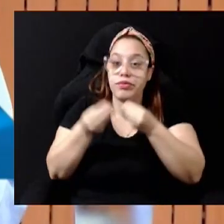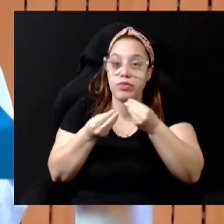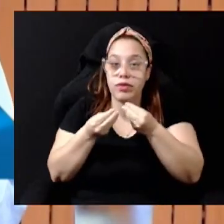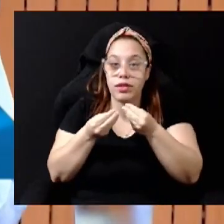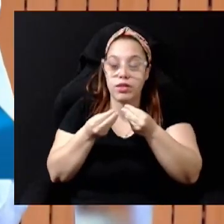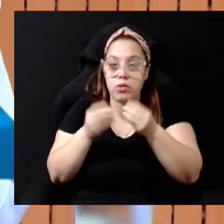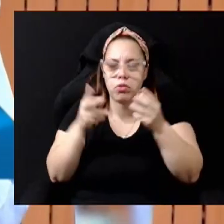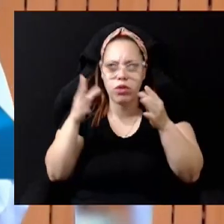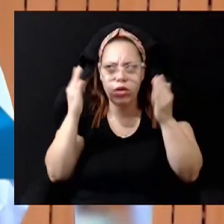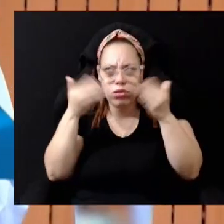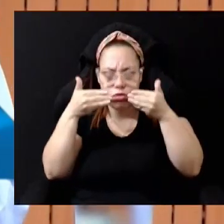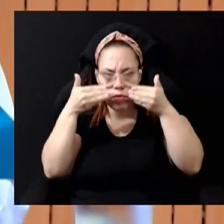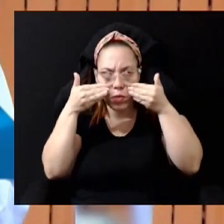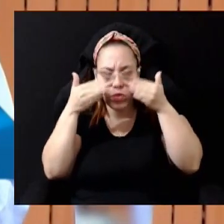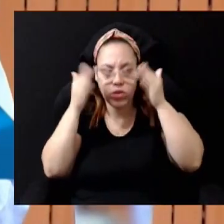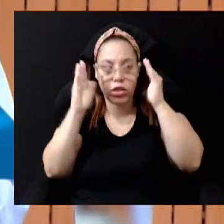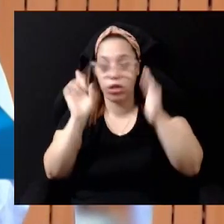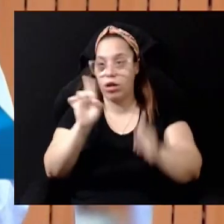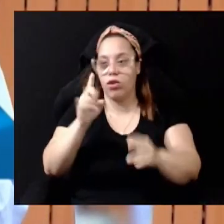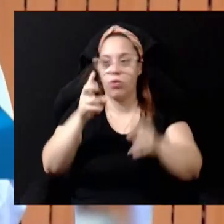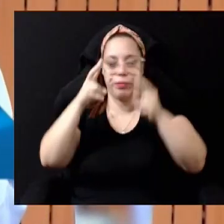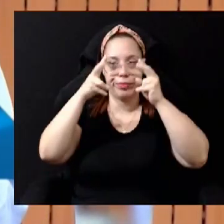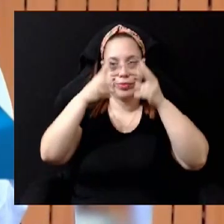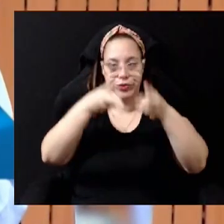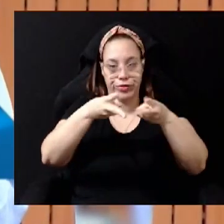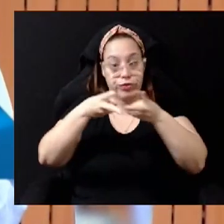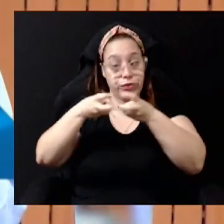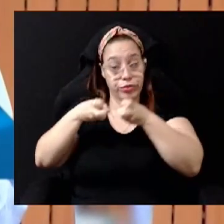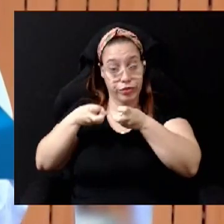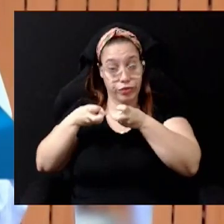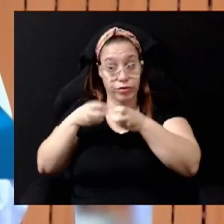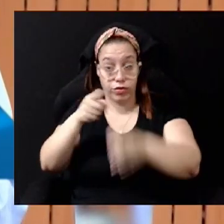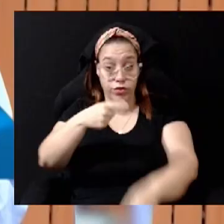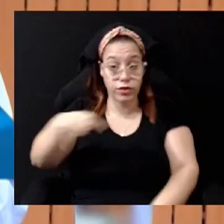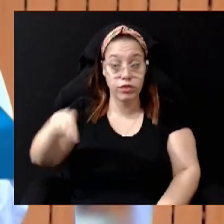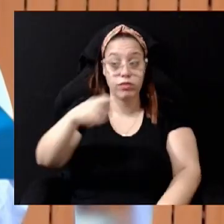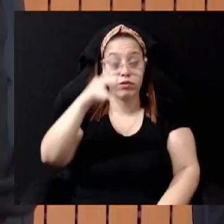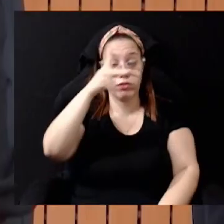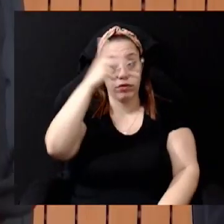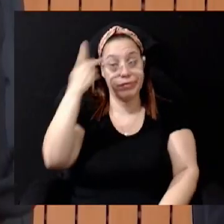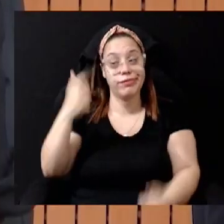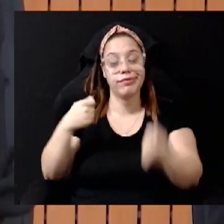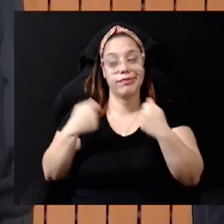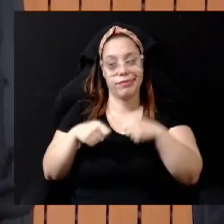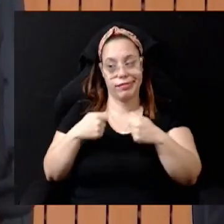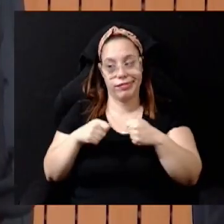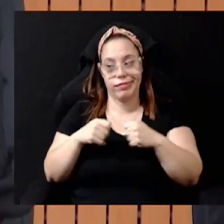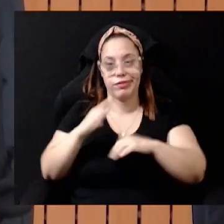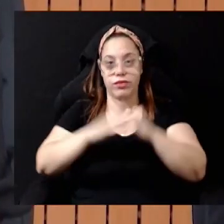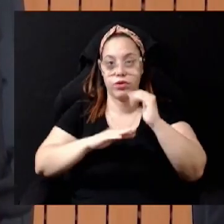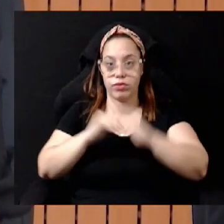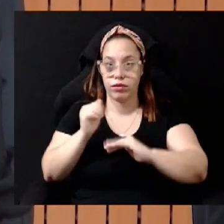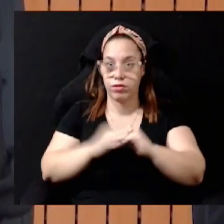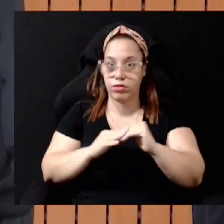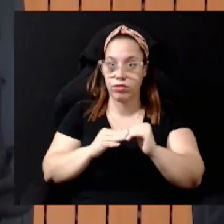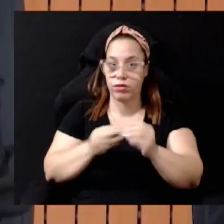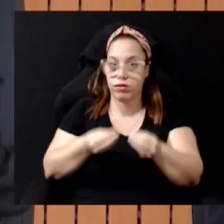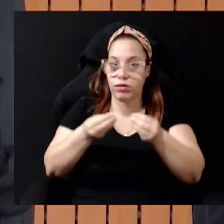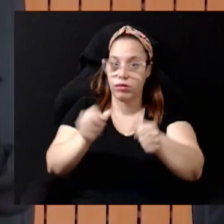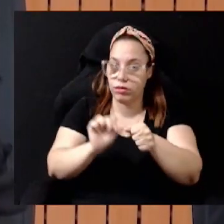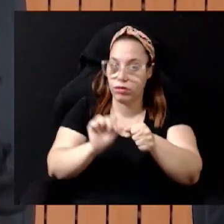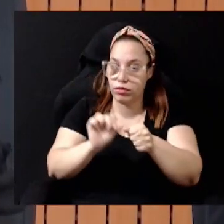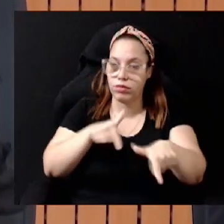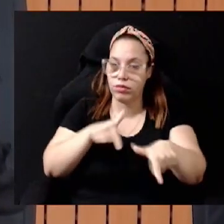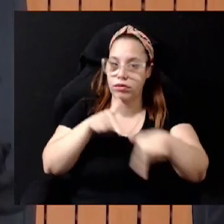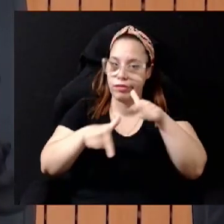mas reconhecer essas pessoas que precisam do serviço. Ele está fazendo um trabalho sensacional aí